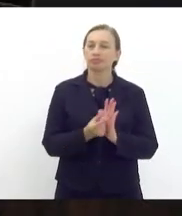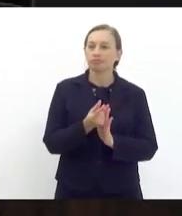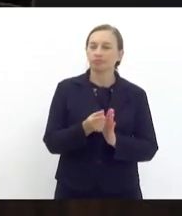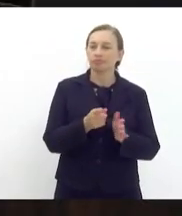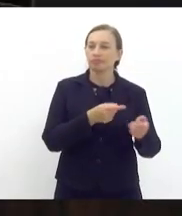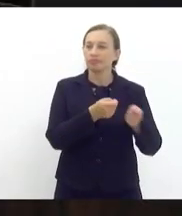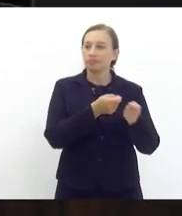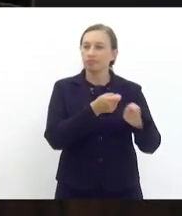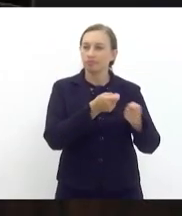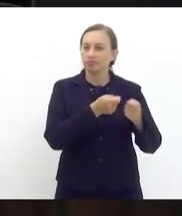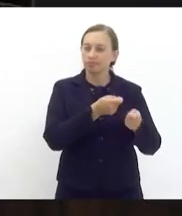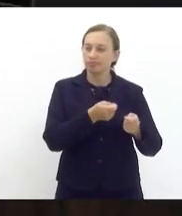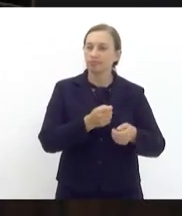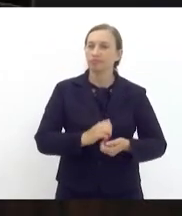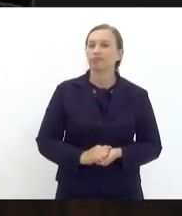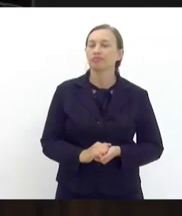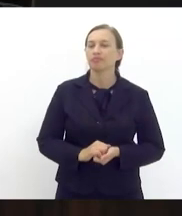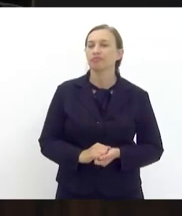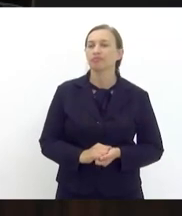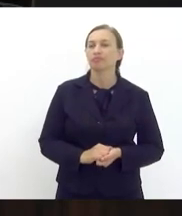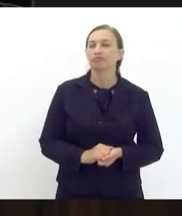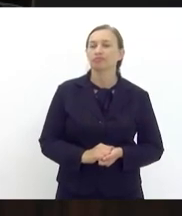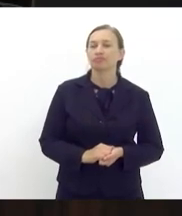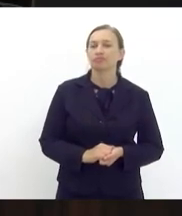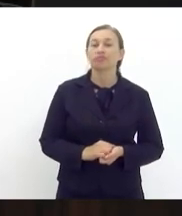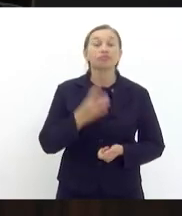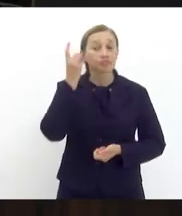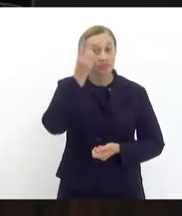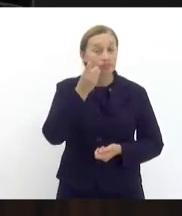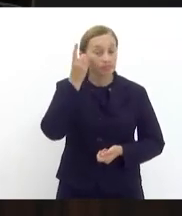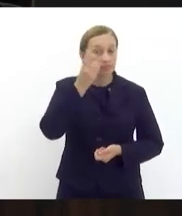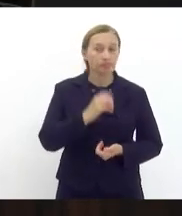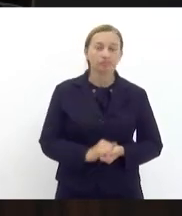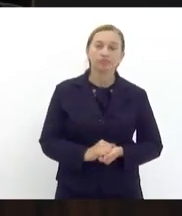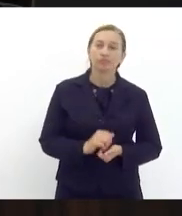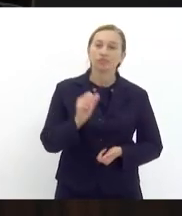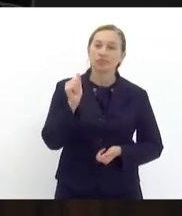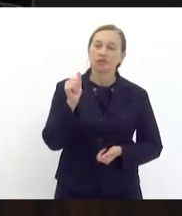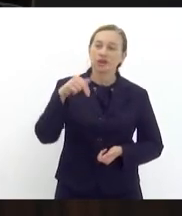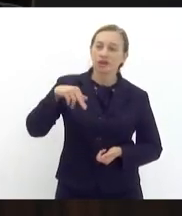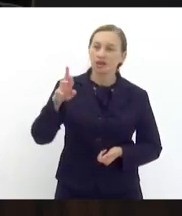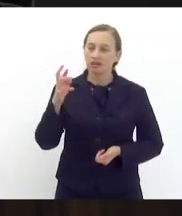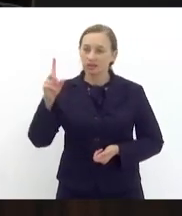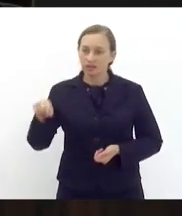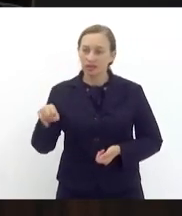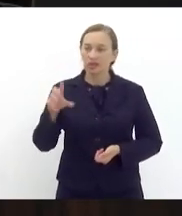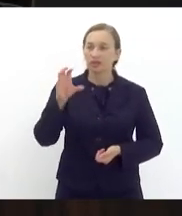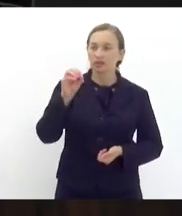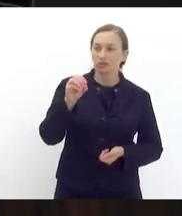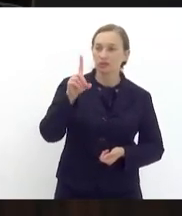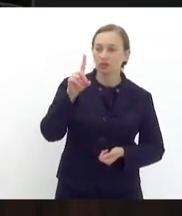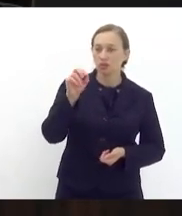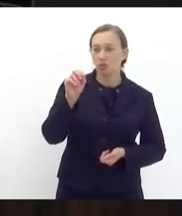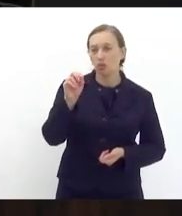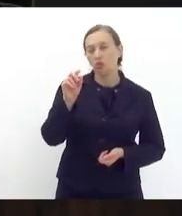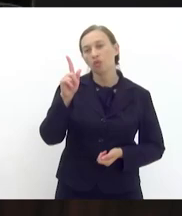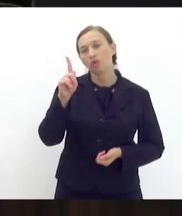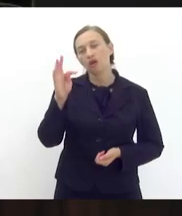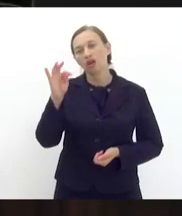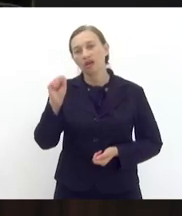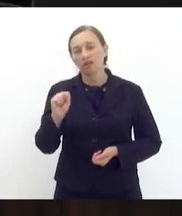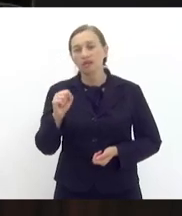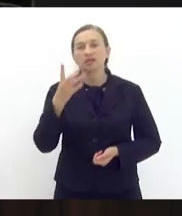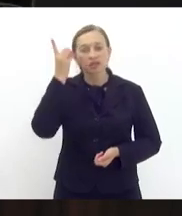fiscalização financeira e controle deputado André Correia deputado Douglas Rua deputado